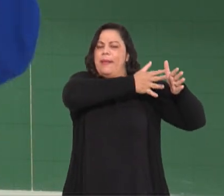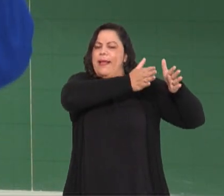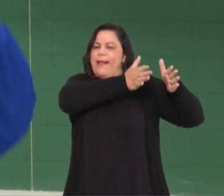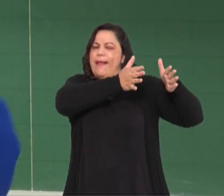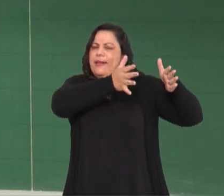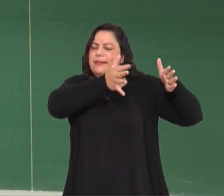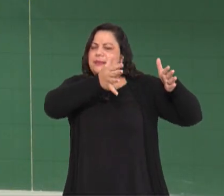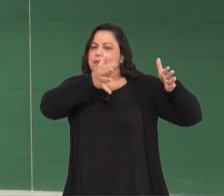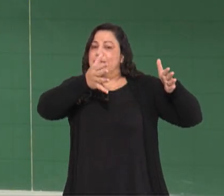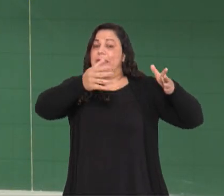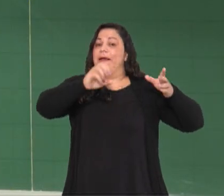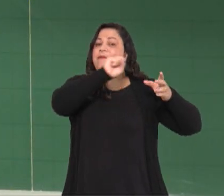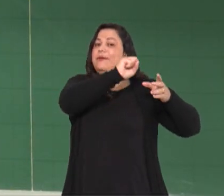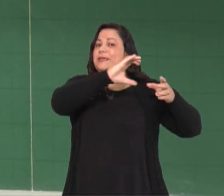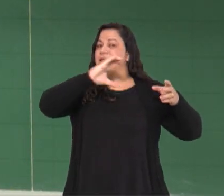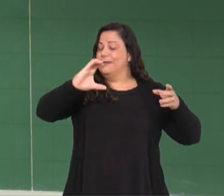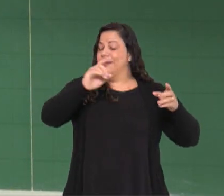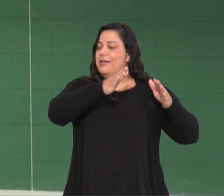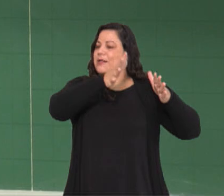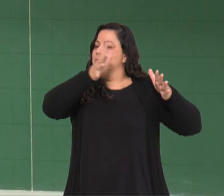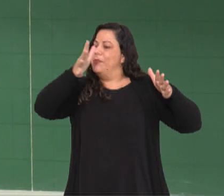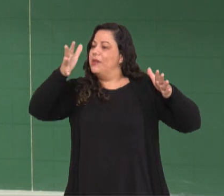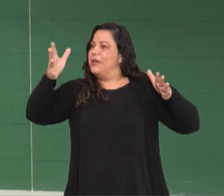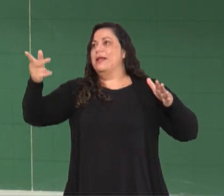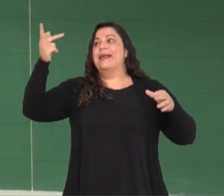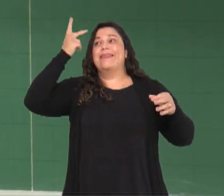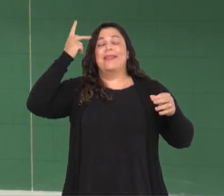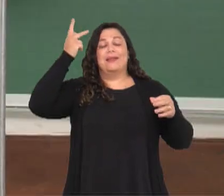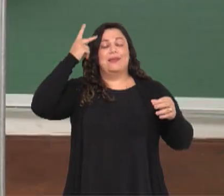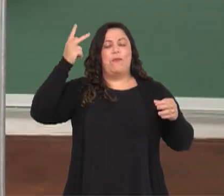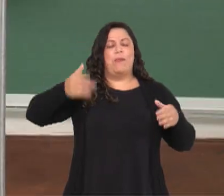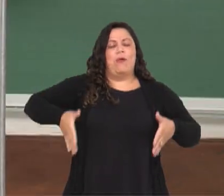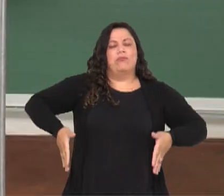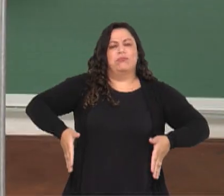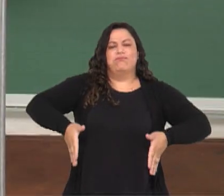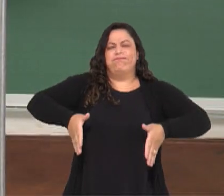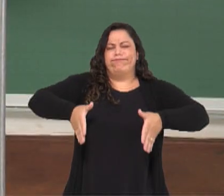e chegava até São Paulo e Minas Gerais, com o gado.